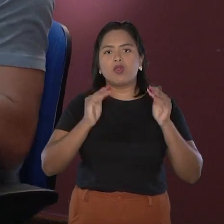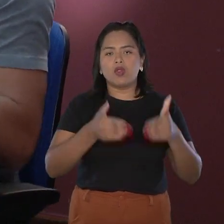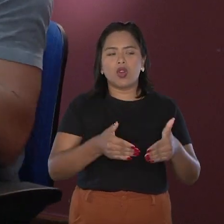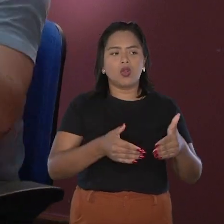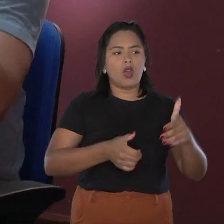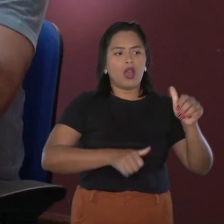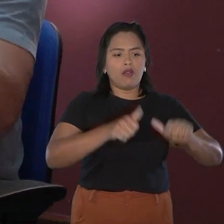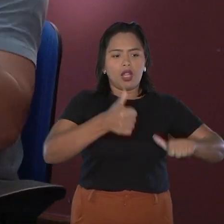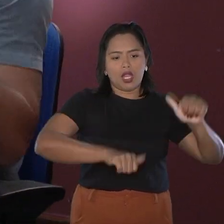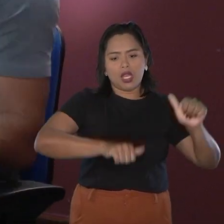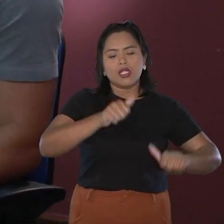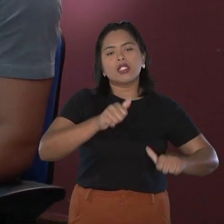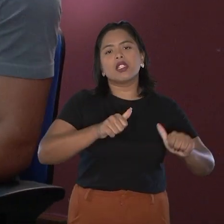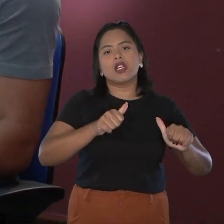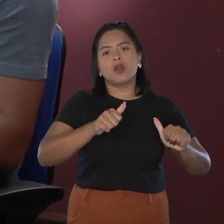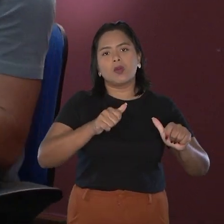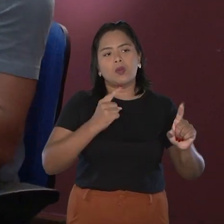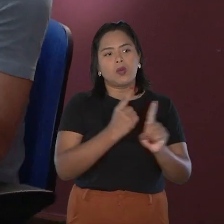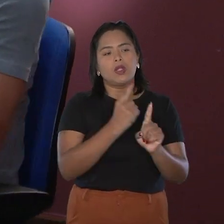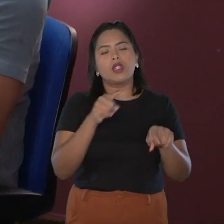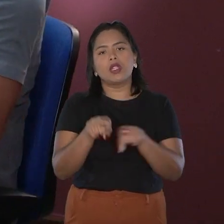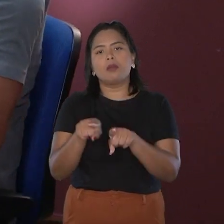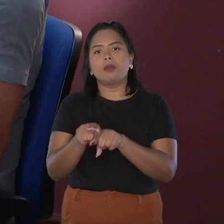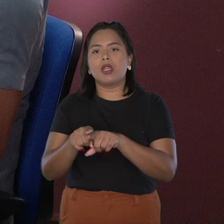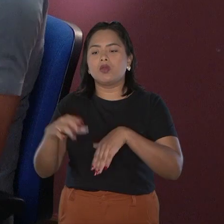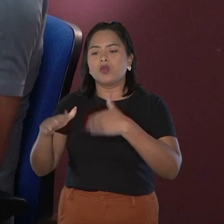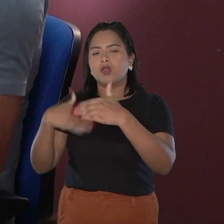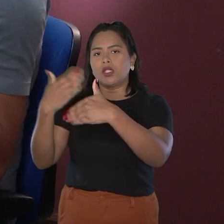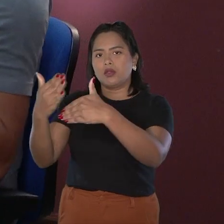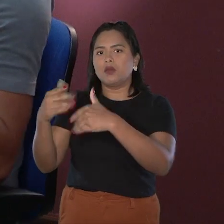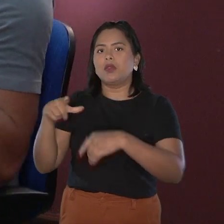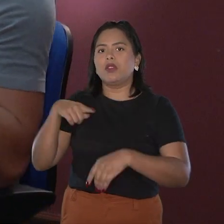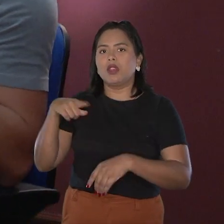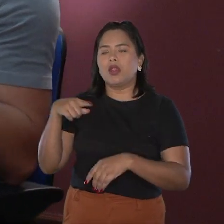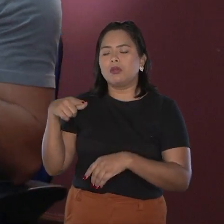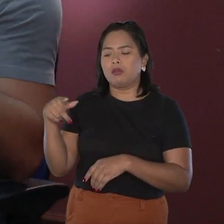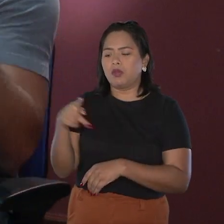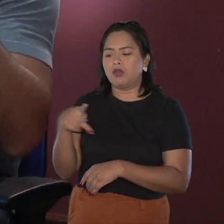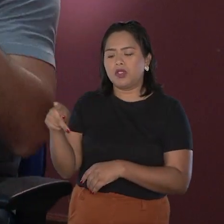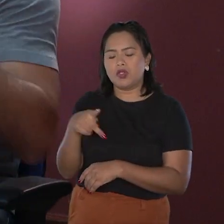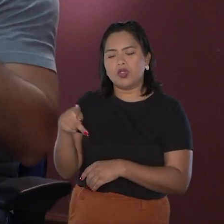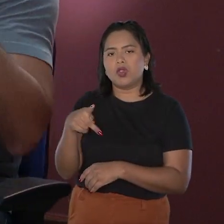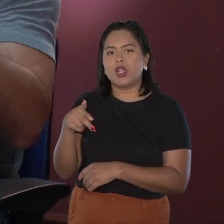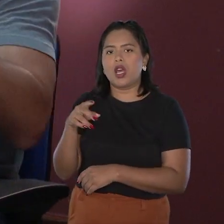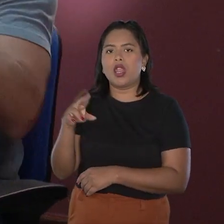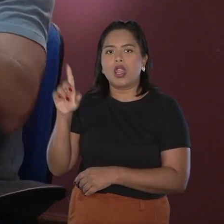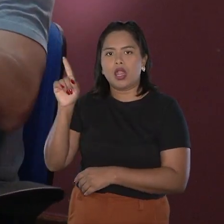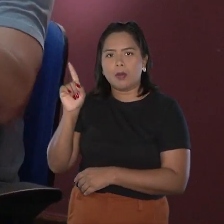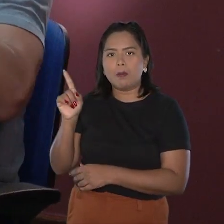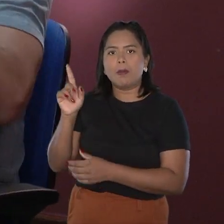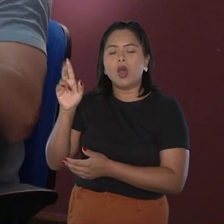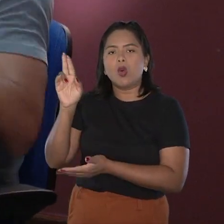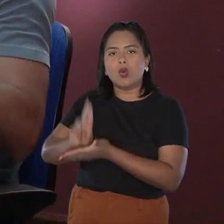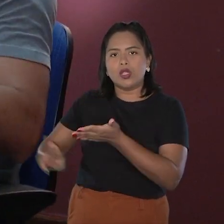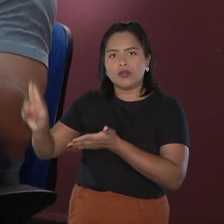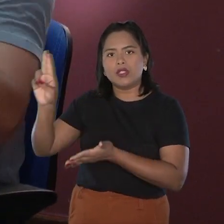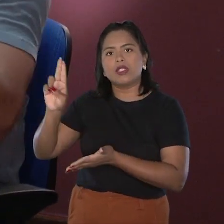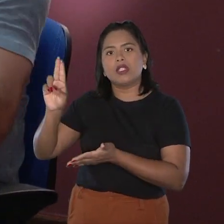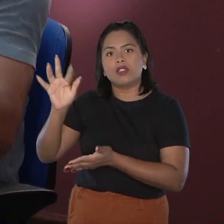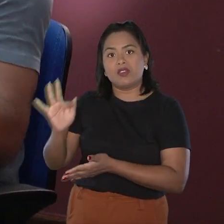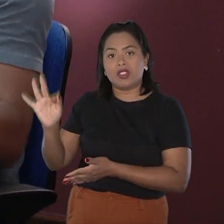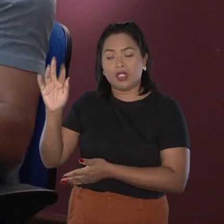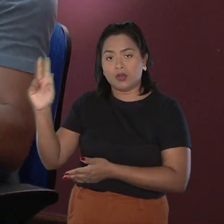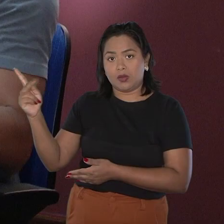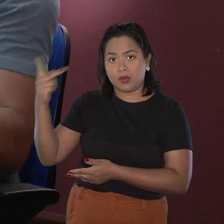com uma das professoras convidadas que é a Professora Doutora Grace então USP de Bauru ela vem para cá e vai ser uma mesa só disso